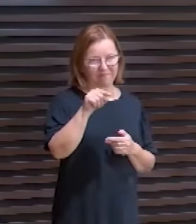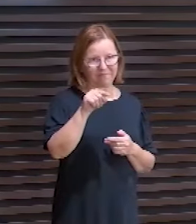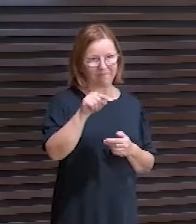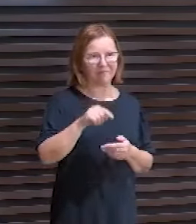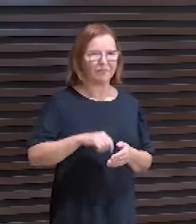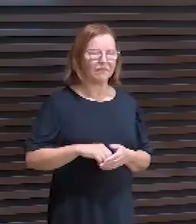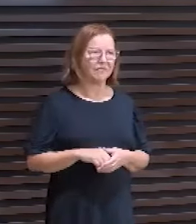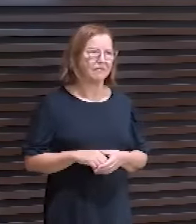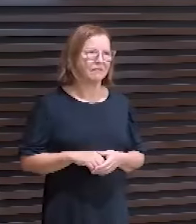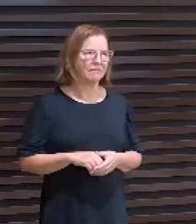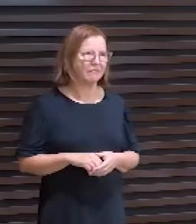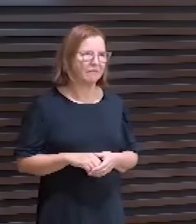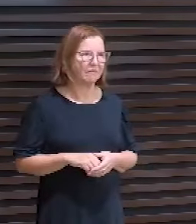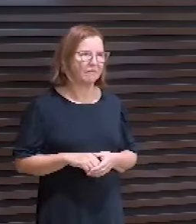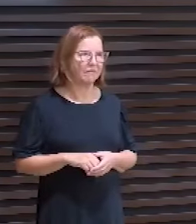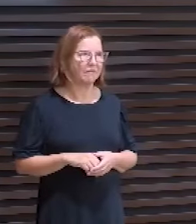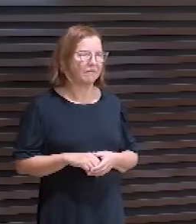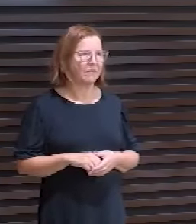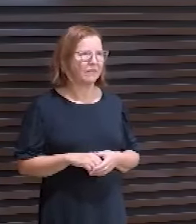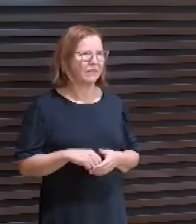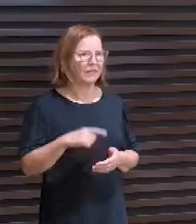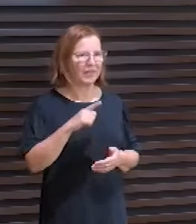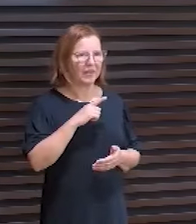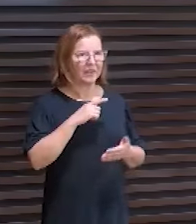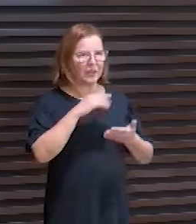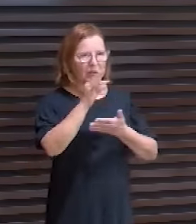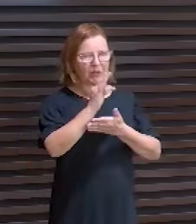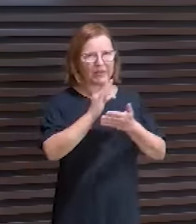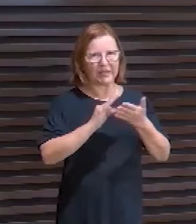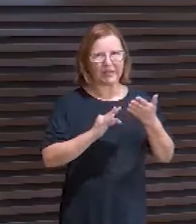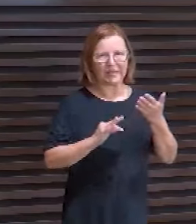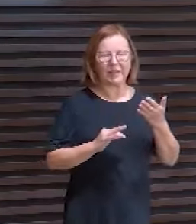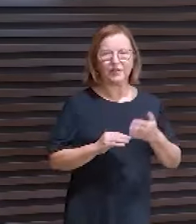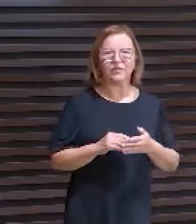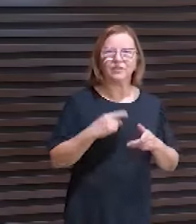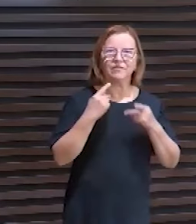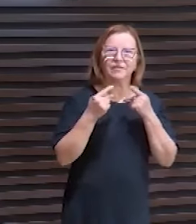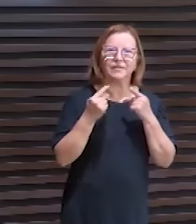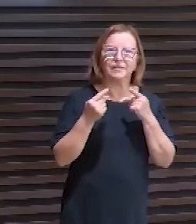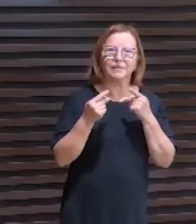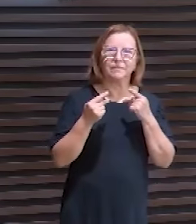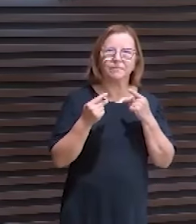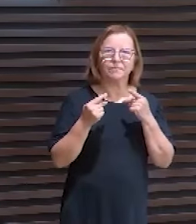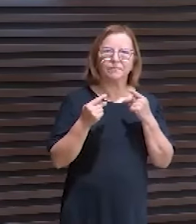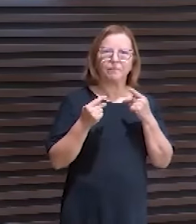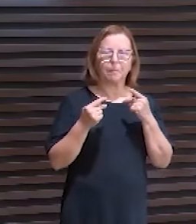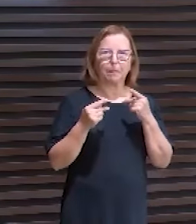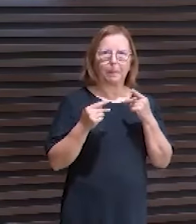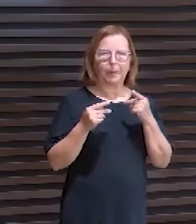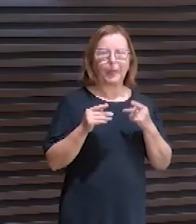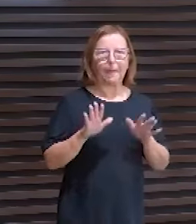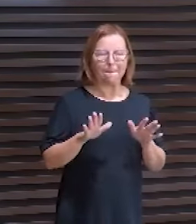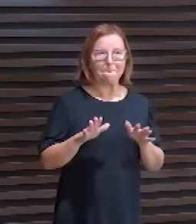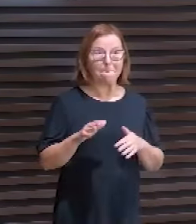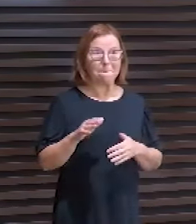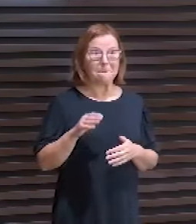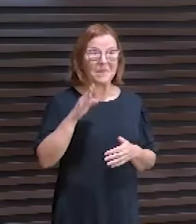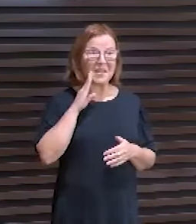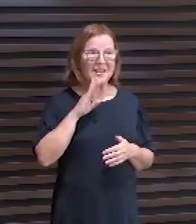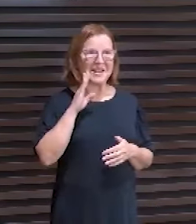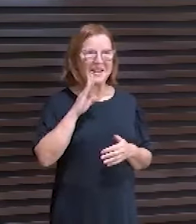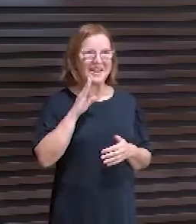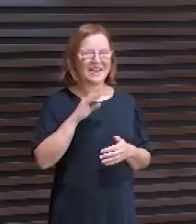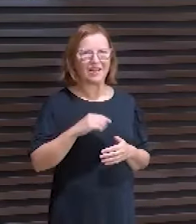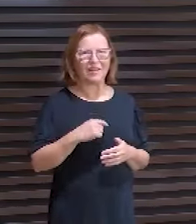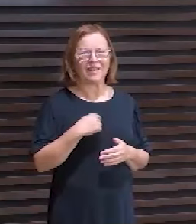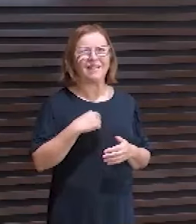você aqui eu tenho um texto que dispur que ele diz assim Paulo olha que legal gente que legal eu